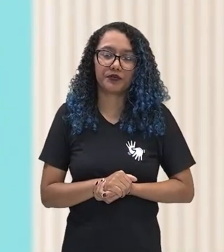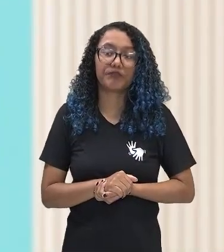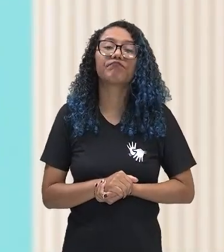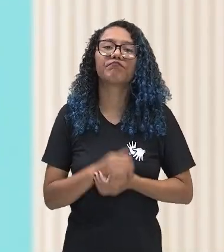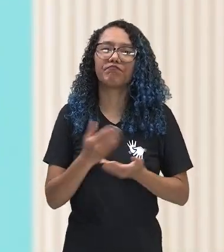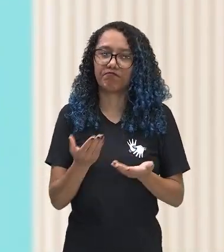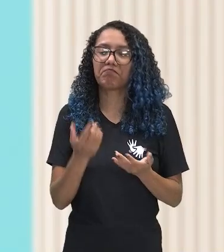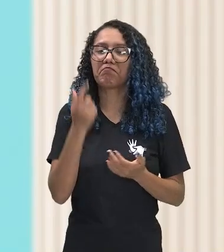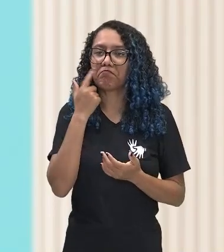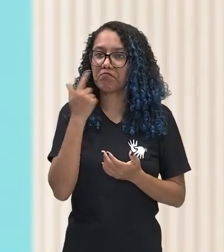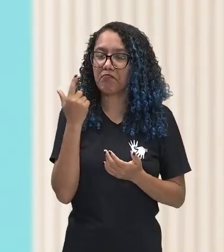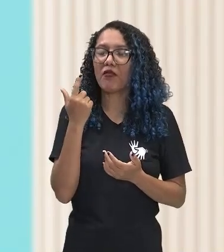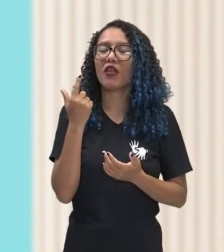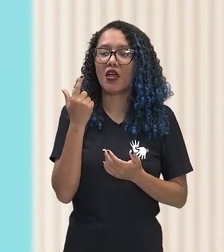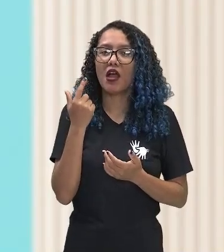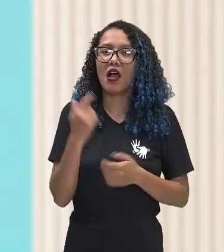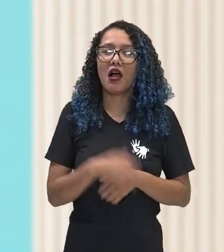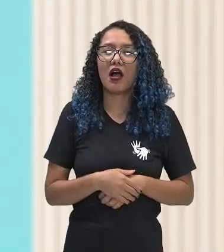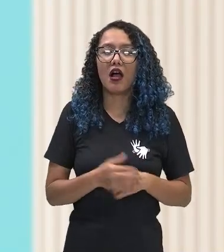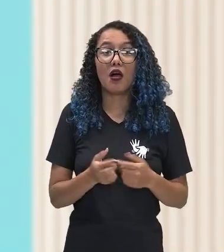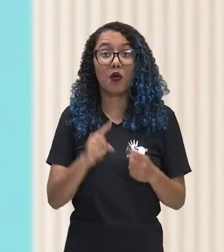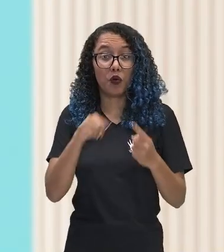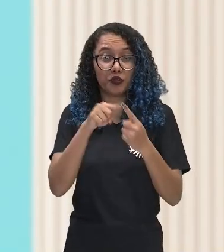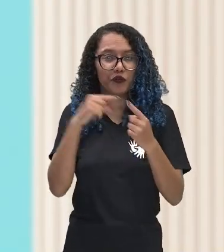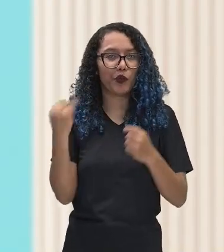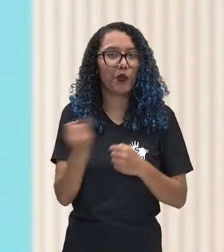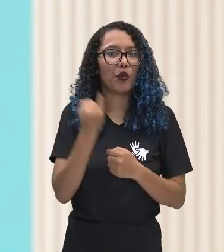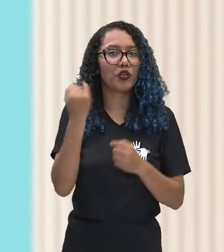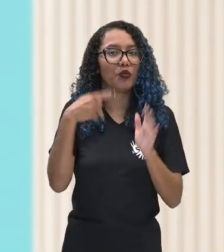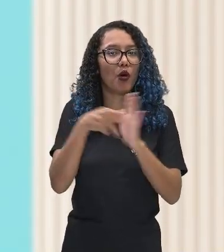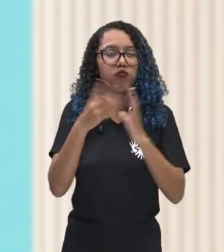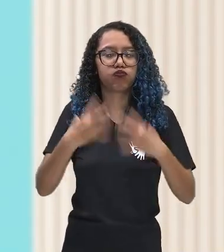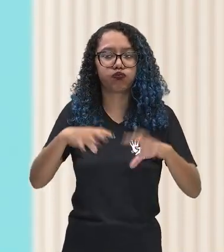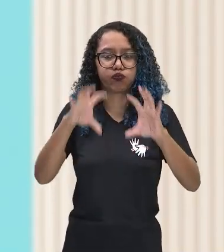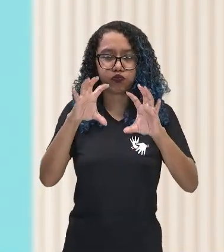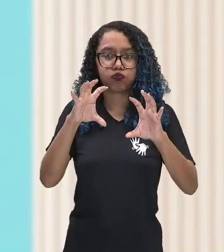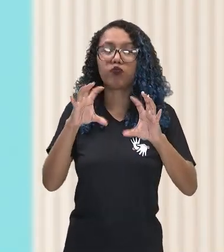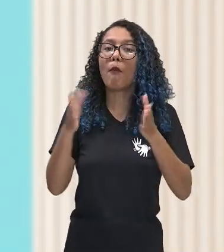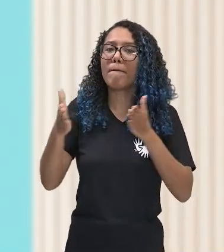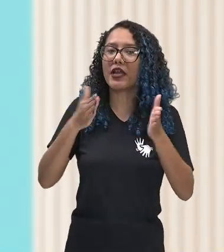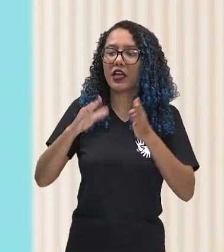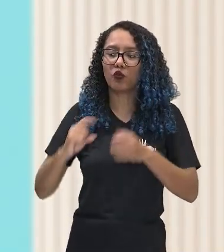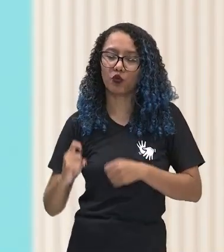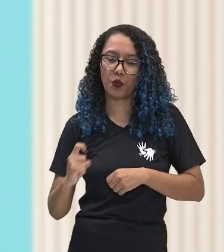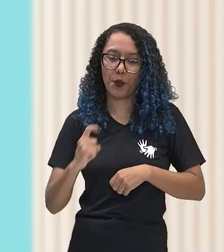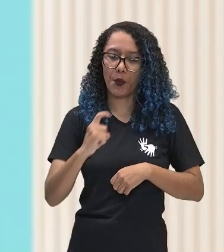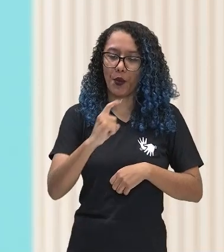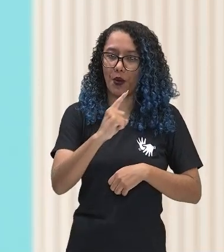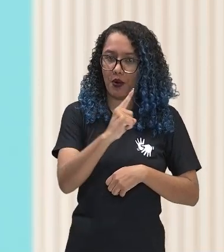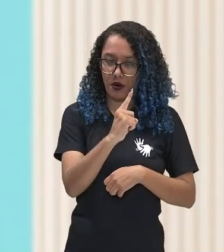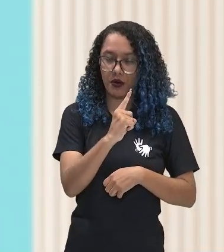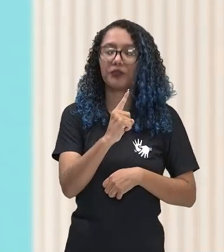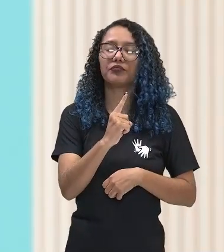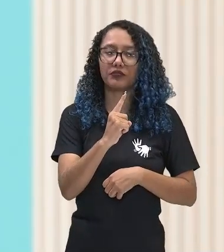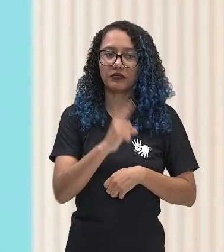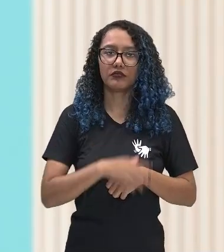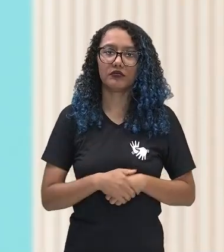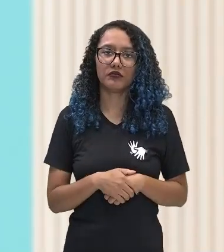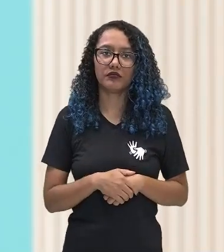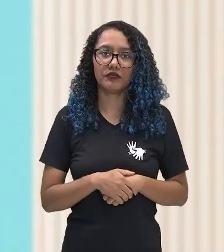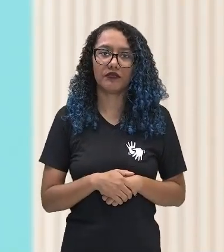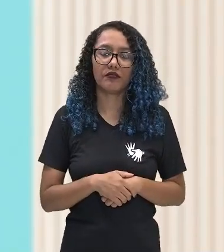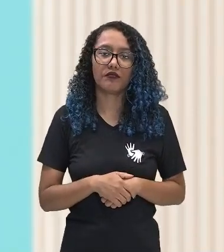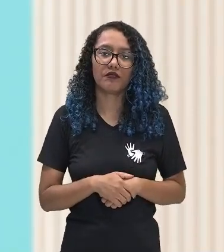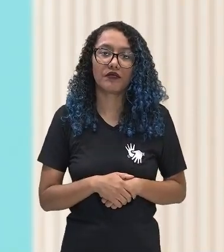importante dos glúteos na evolução humana a partir do momento em que os seres primitivos né